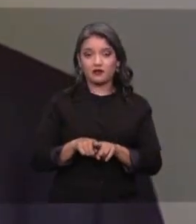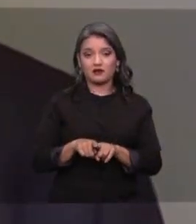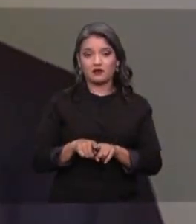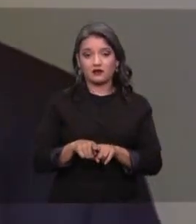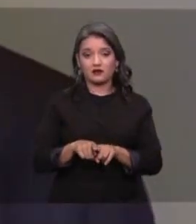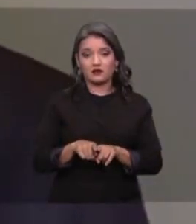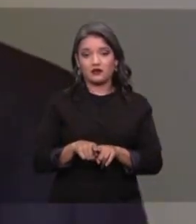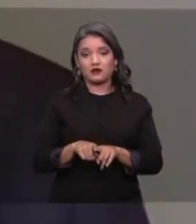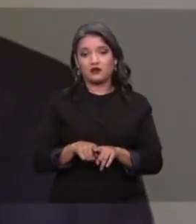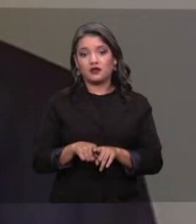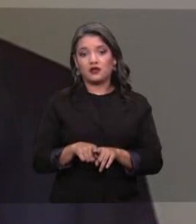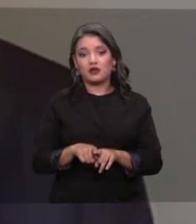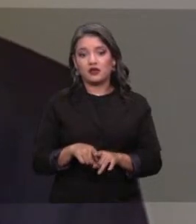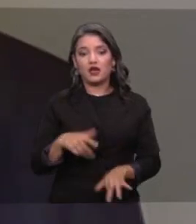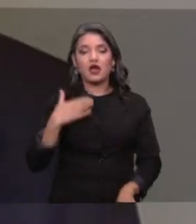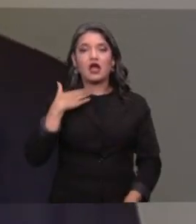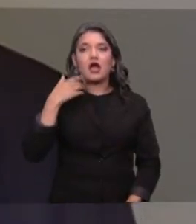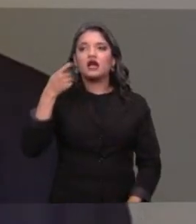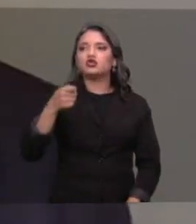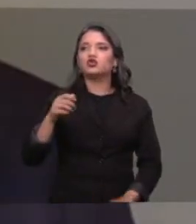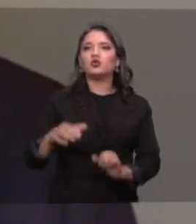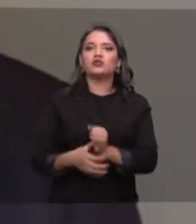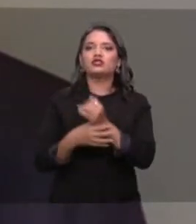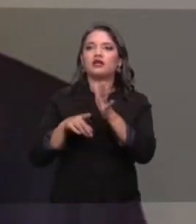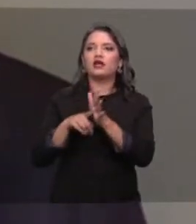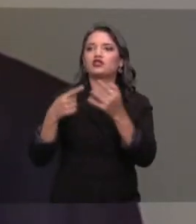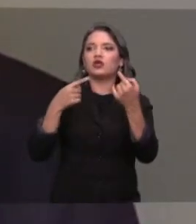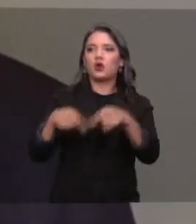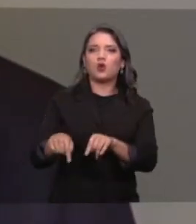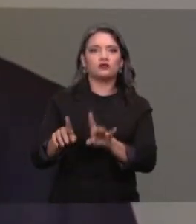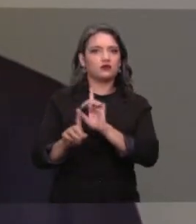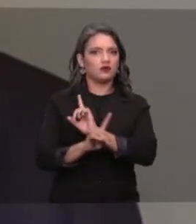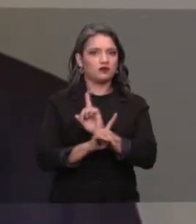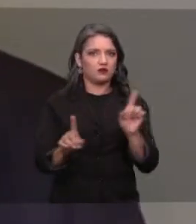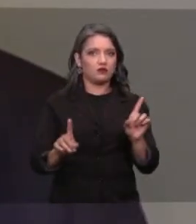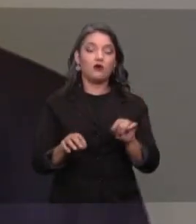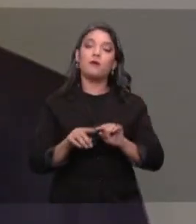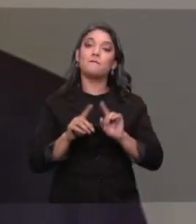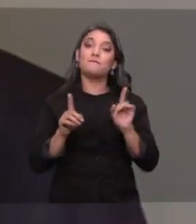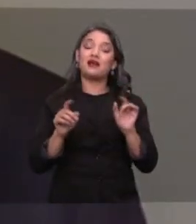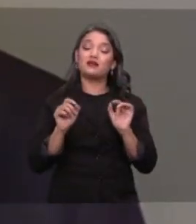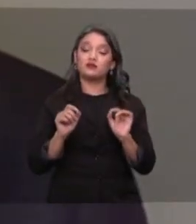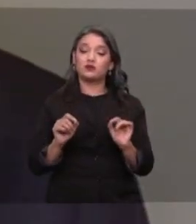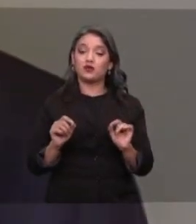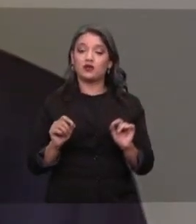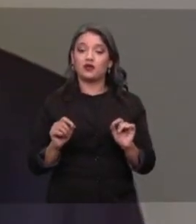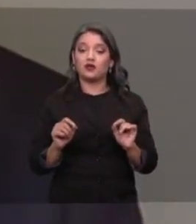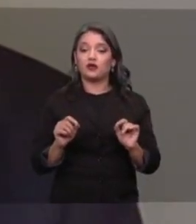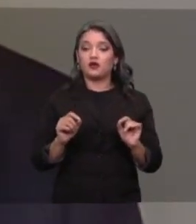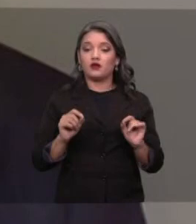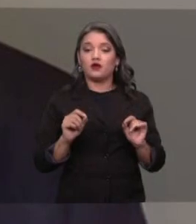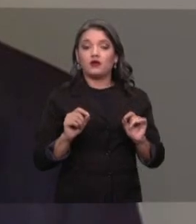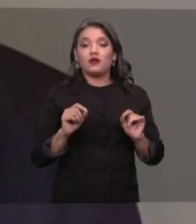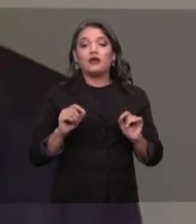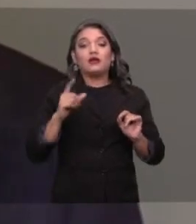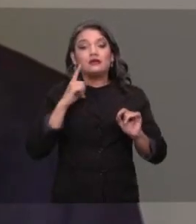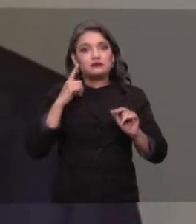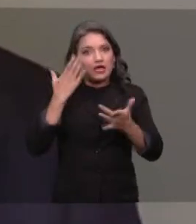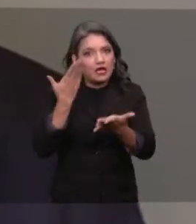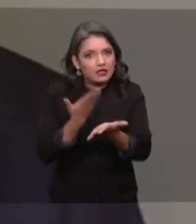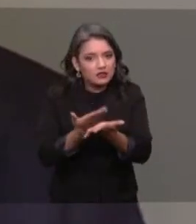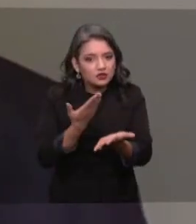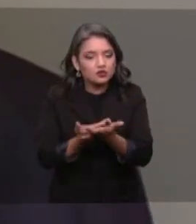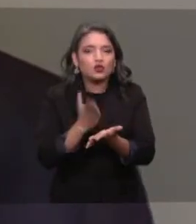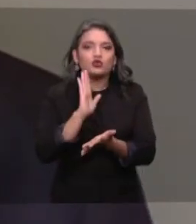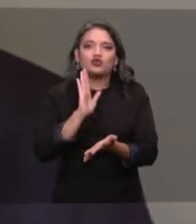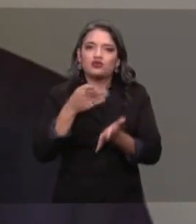não é contra o juiz de garantias, mas entende, sobretudo à luz de estudo